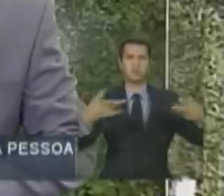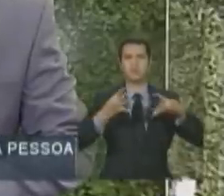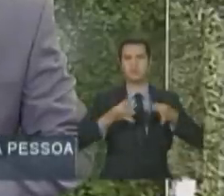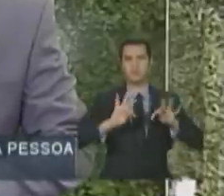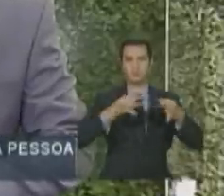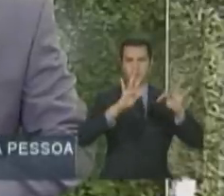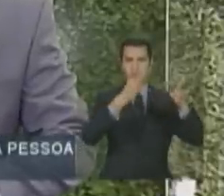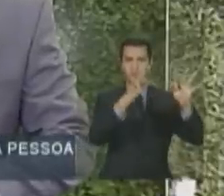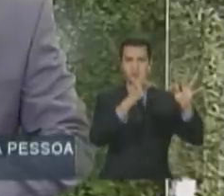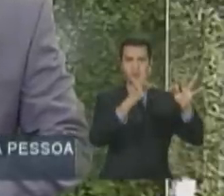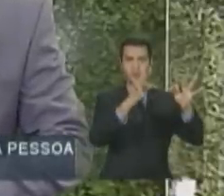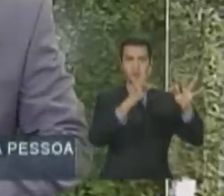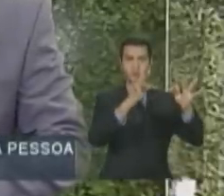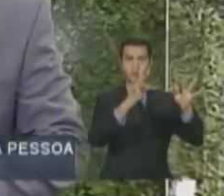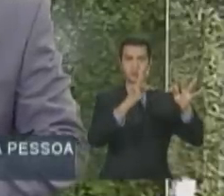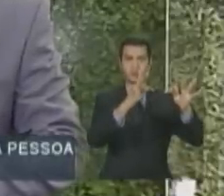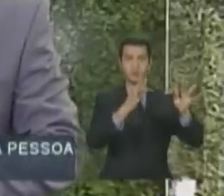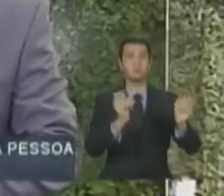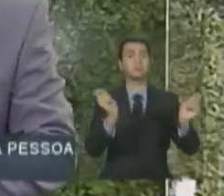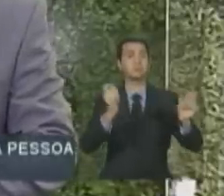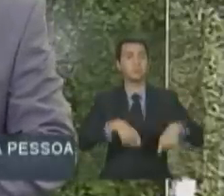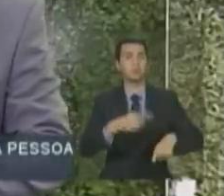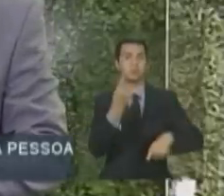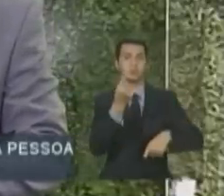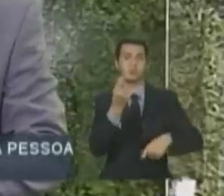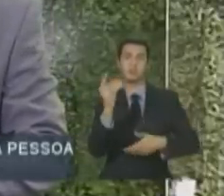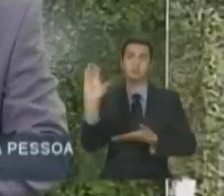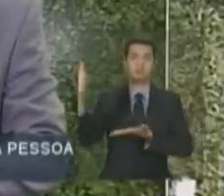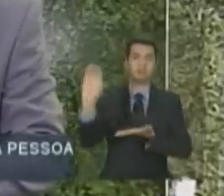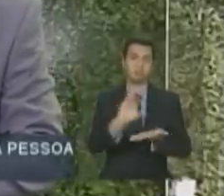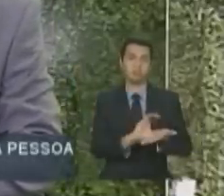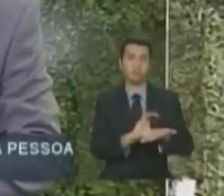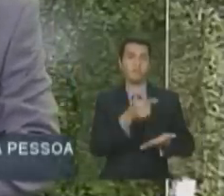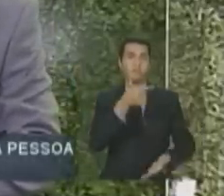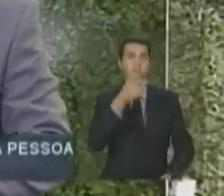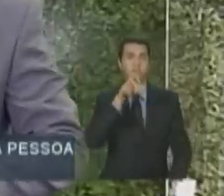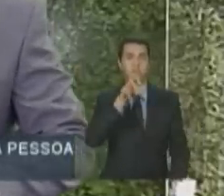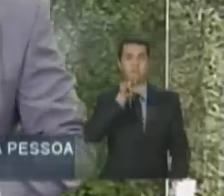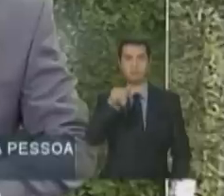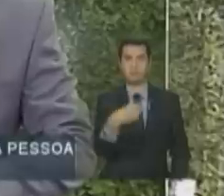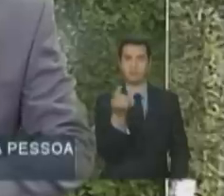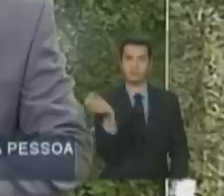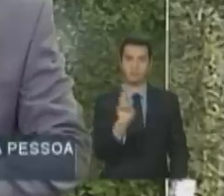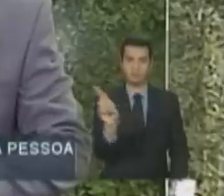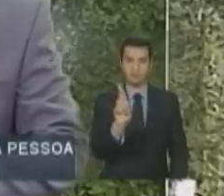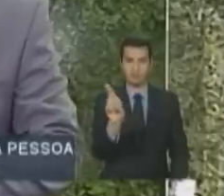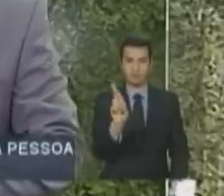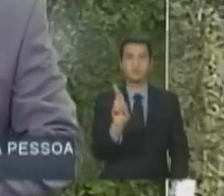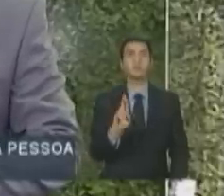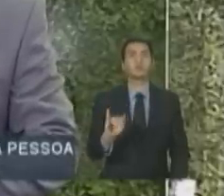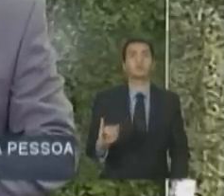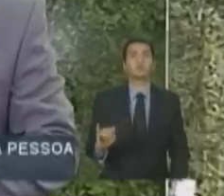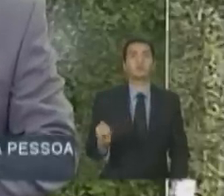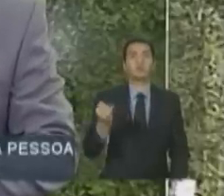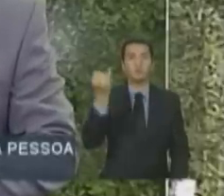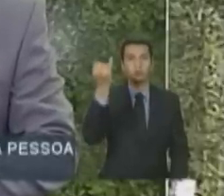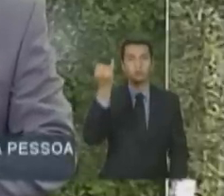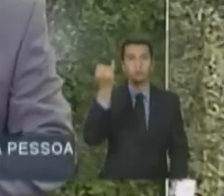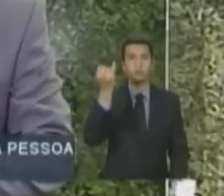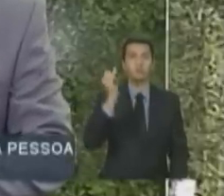valor, podendo acessar no valor de até R$25 mil, com juros de